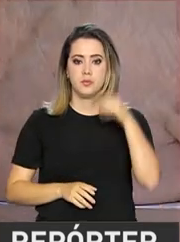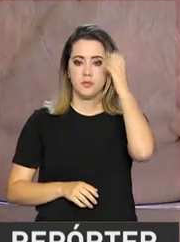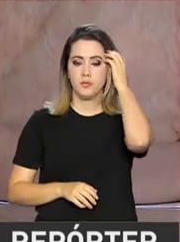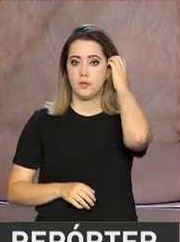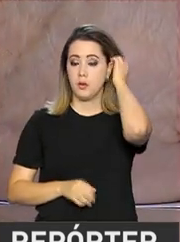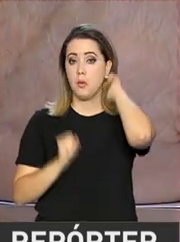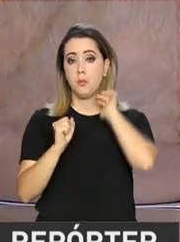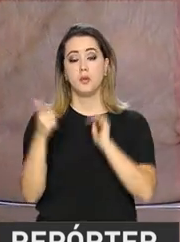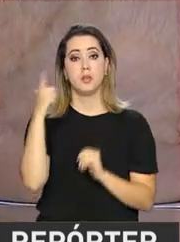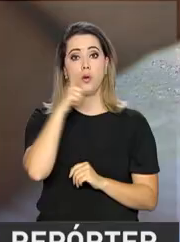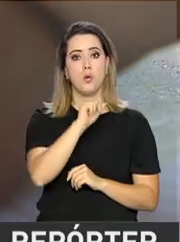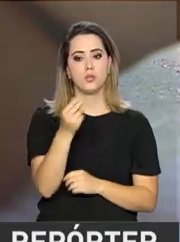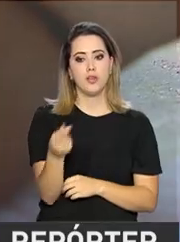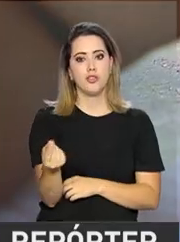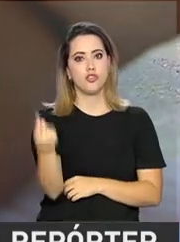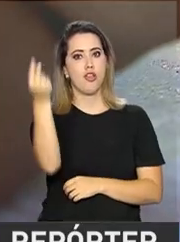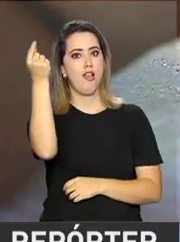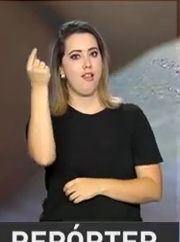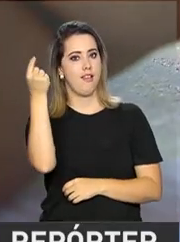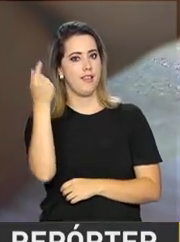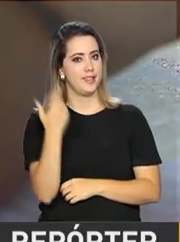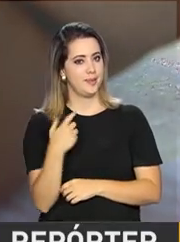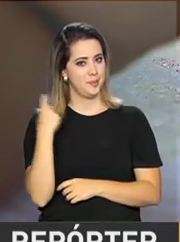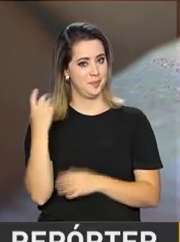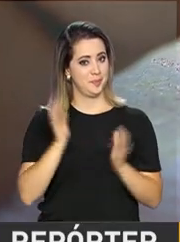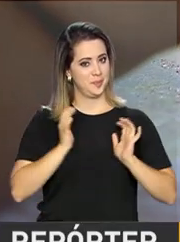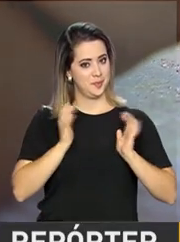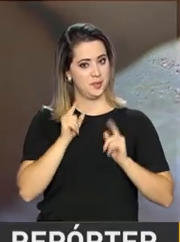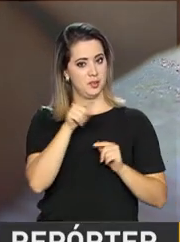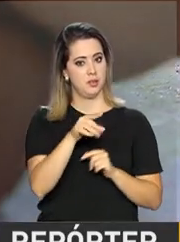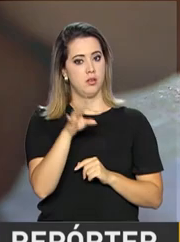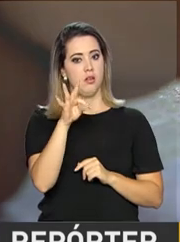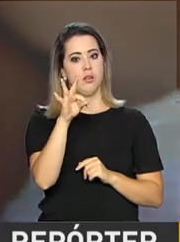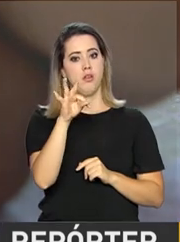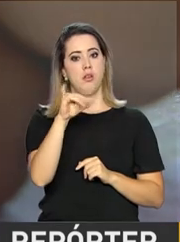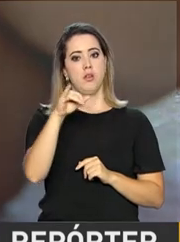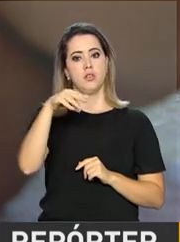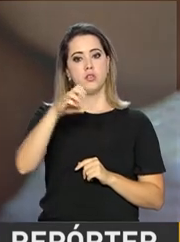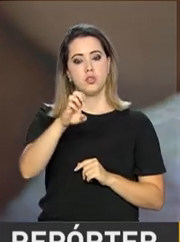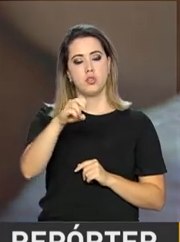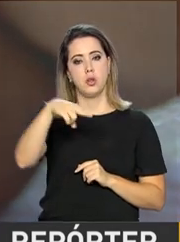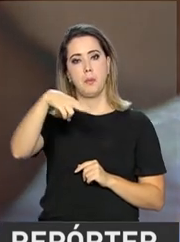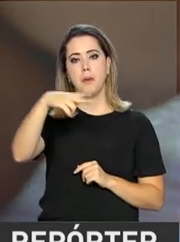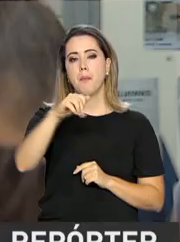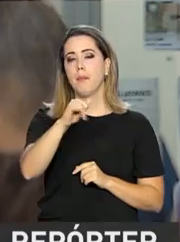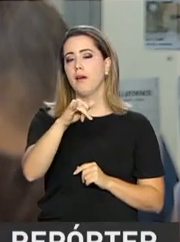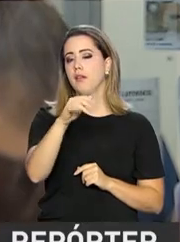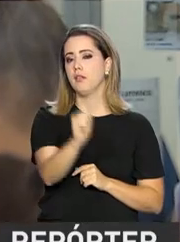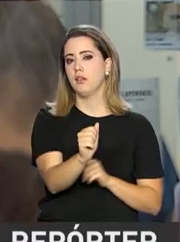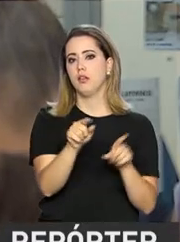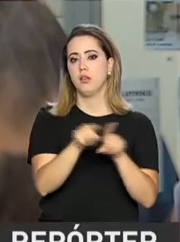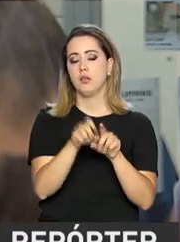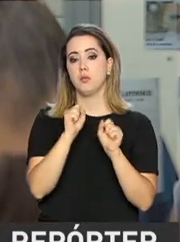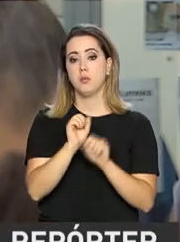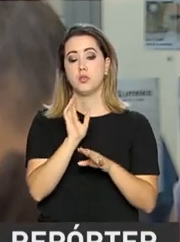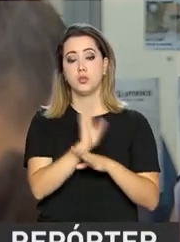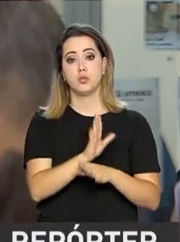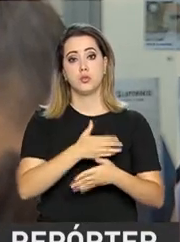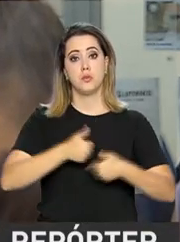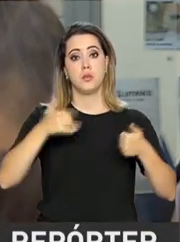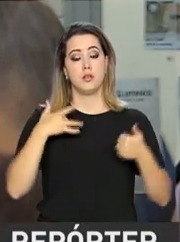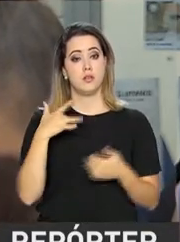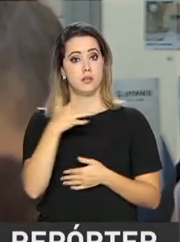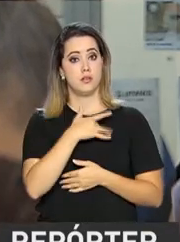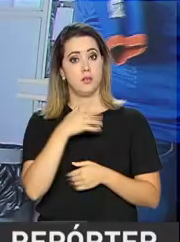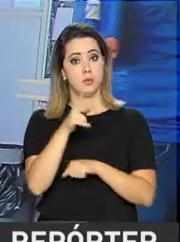Além de poder ganhar um bom dinheiro, quem aposta na Time Mania, modalidade de jogo das loterias federais, pode ajudar a melhorar a